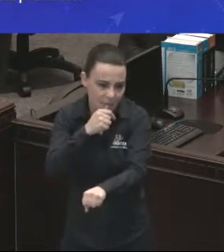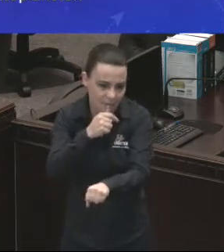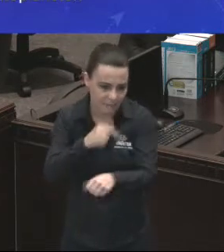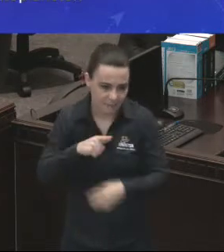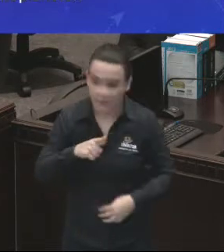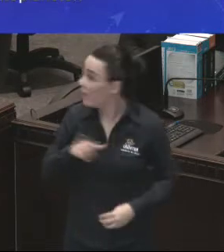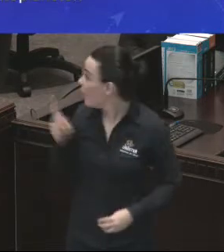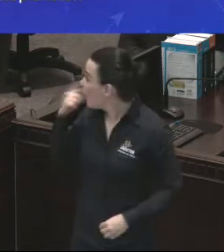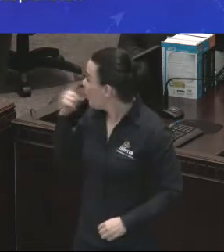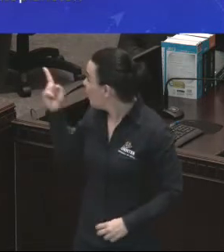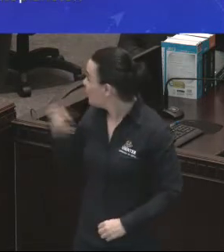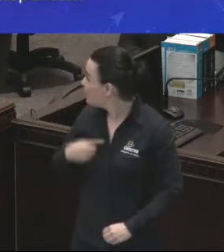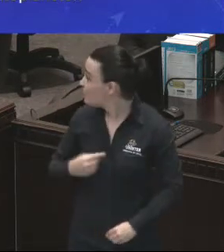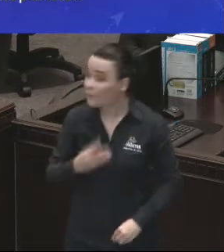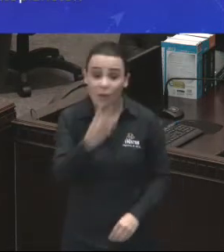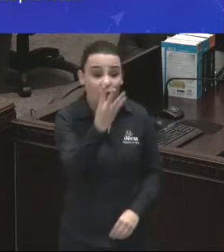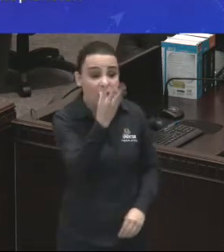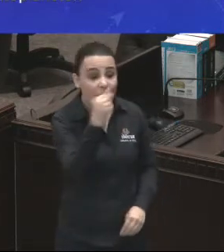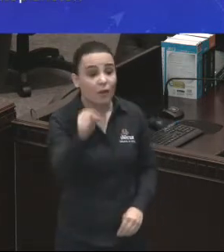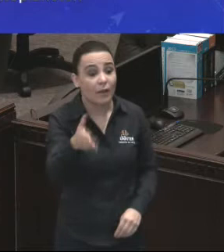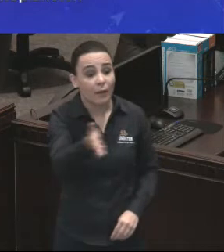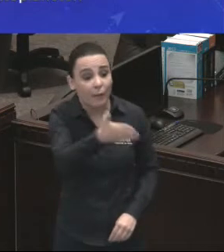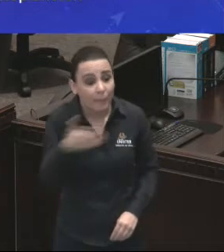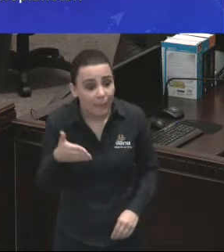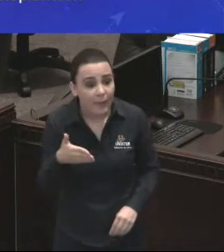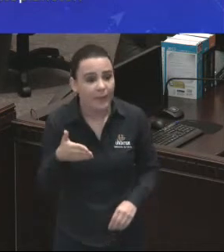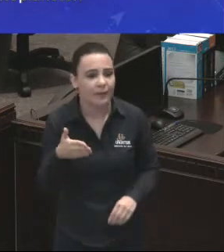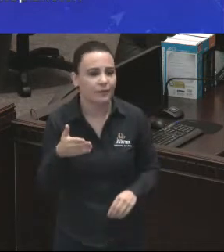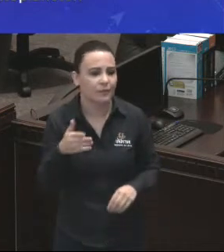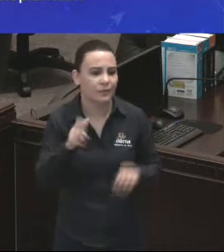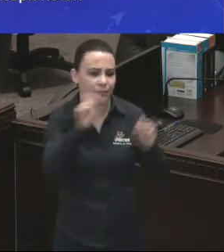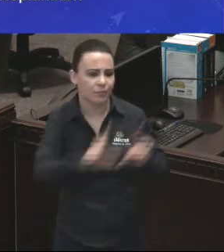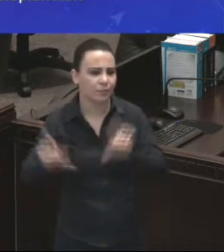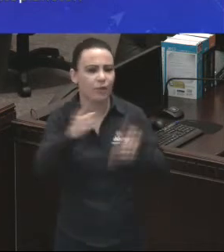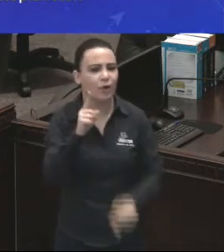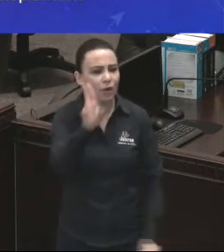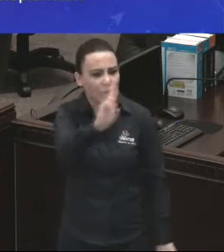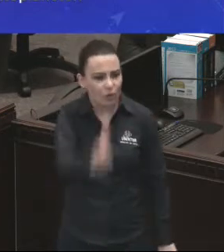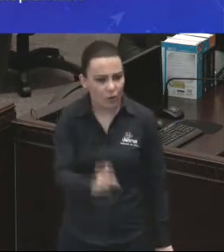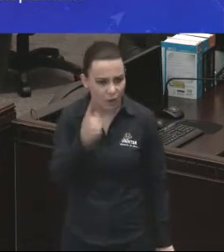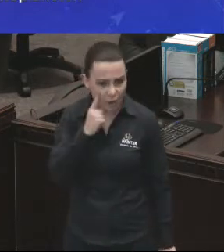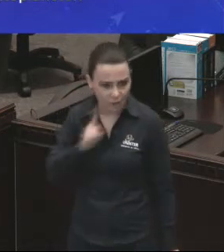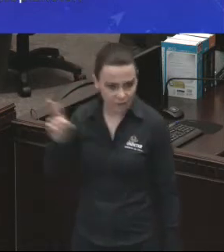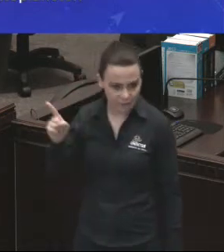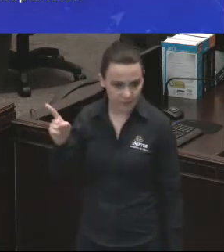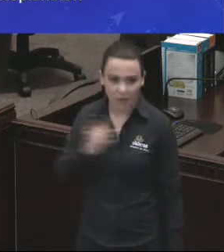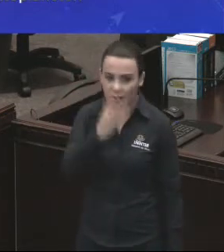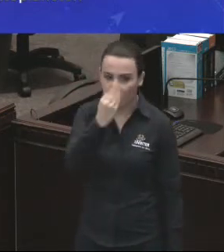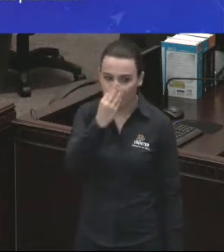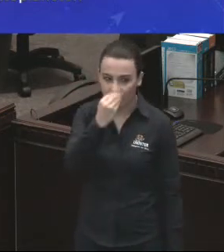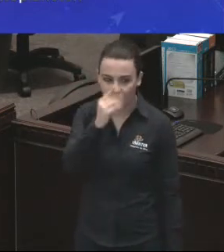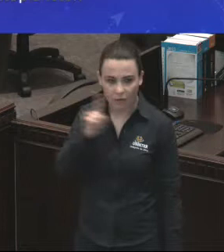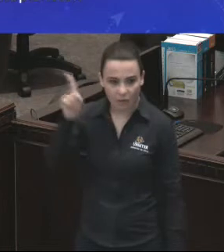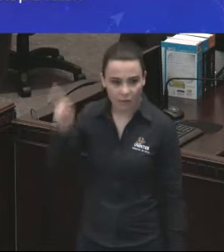que a gente gosta muito, inclusive, de comer. Então, a truta arco-íris, truta marrom, alguns peixes e alguns